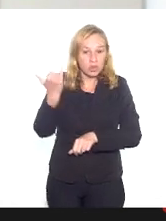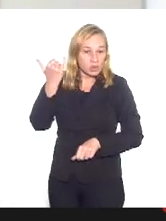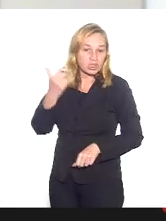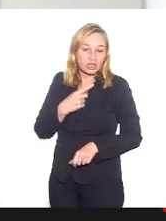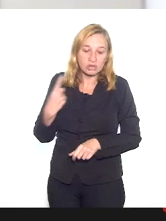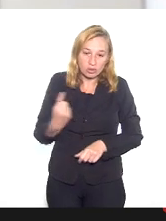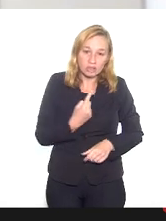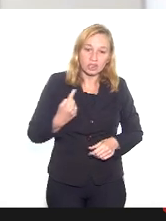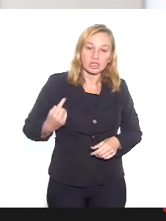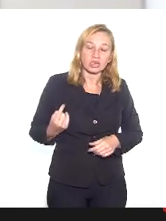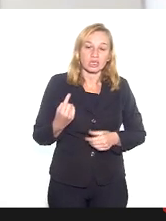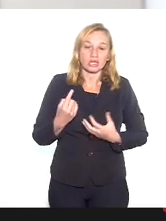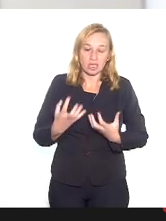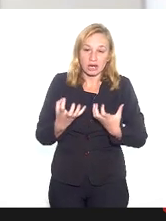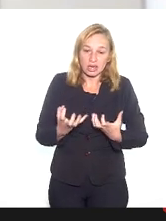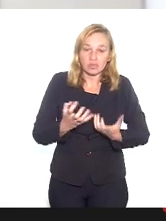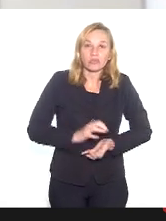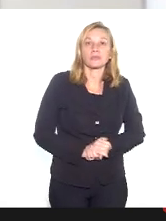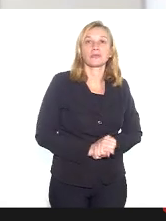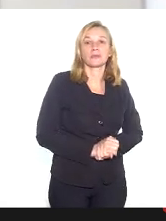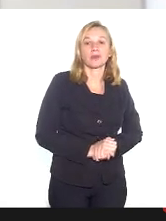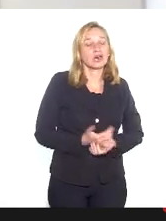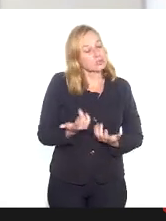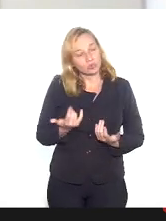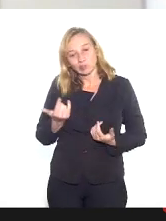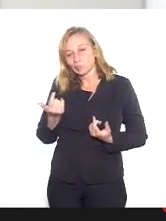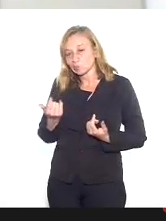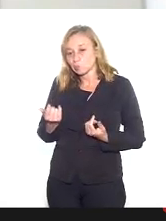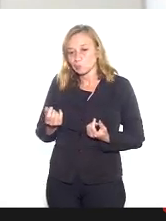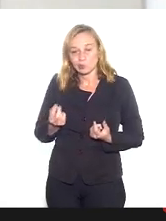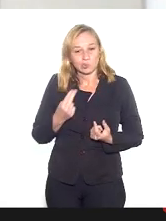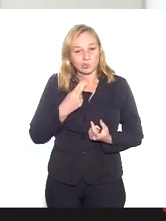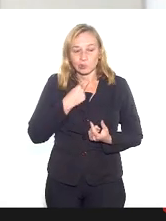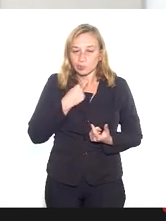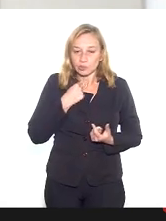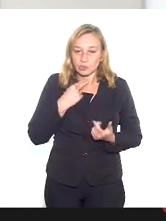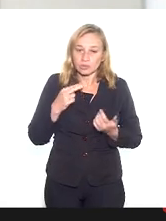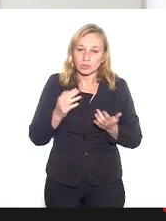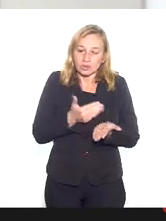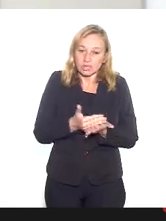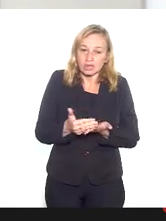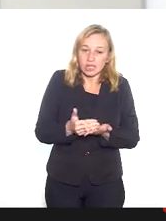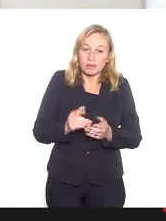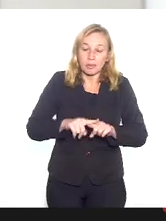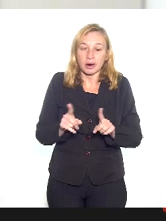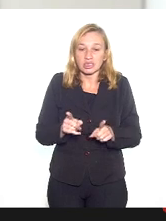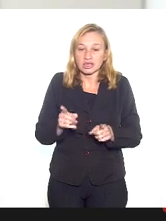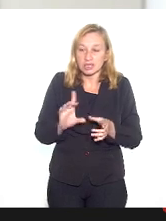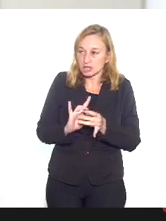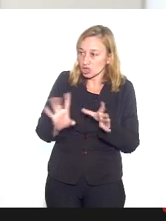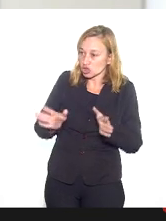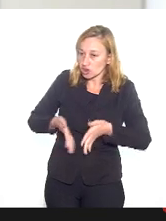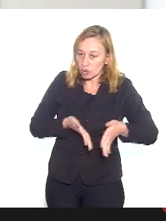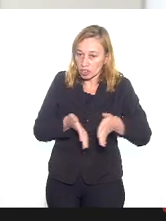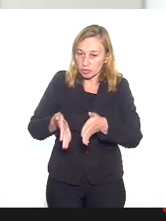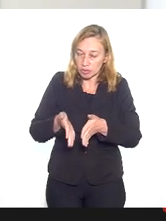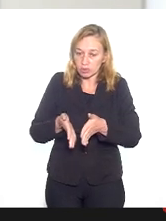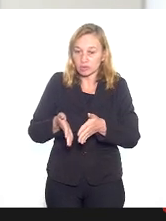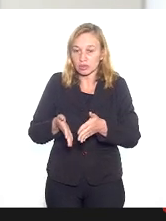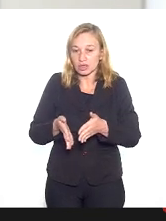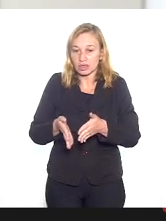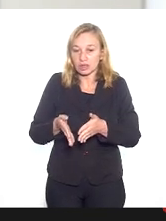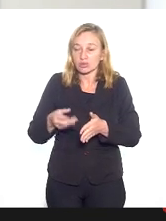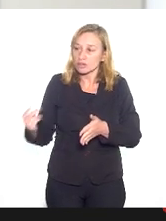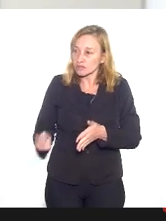defende, mas se não for possível inicialmente, que se busque um caminho aí de mediação onde